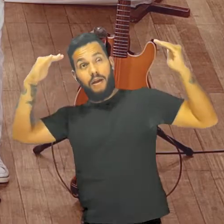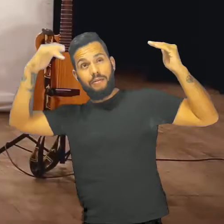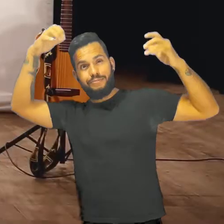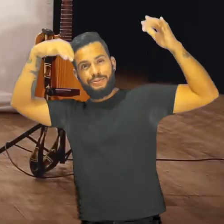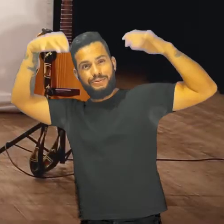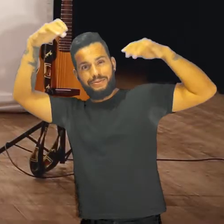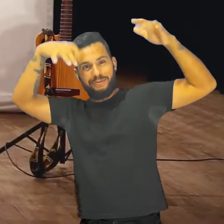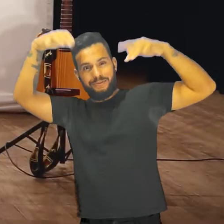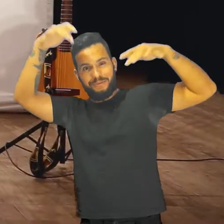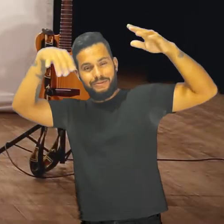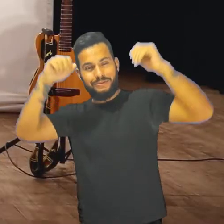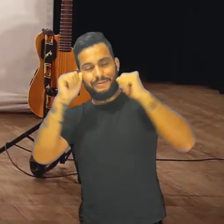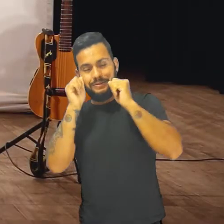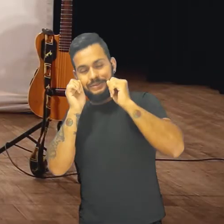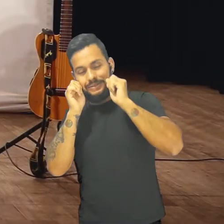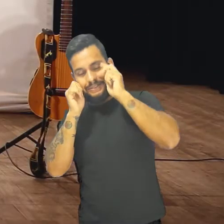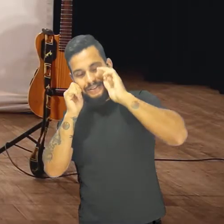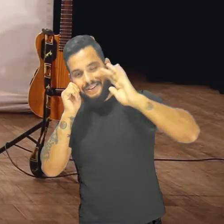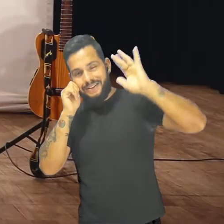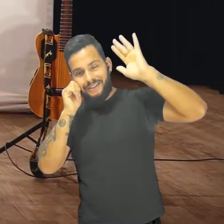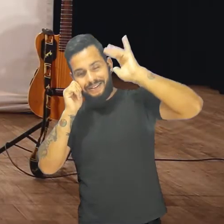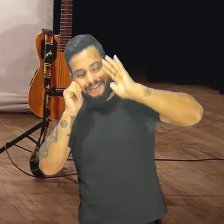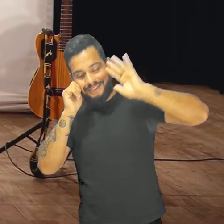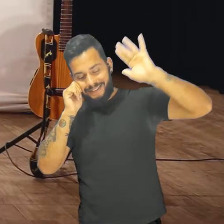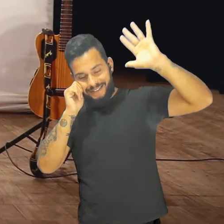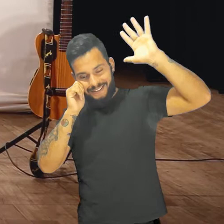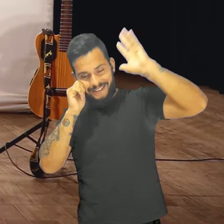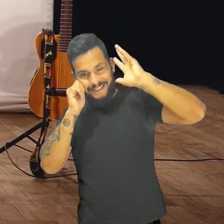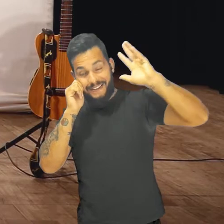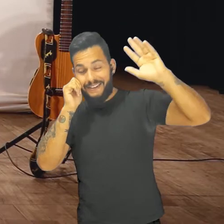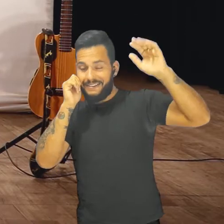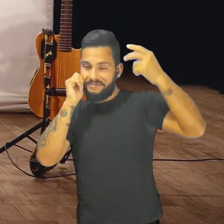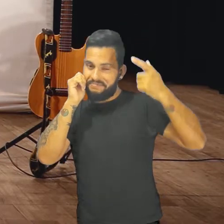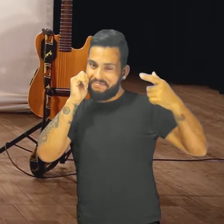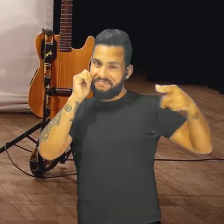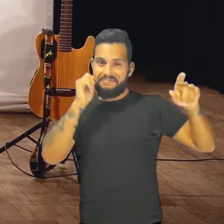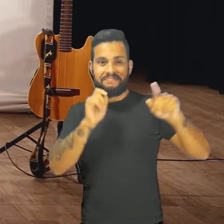De zinco, imaginei uma canção de ninar.